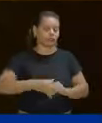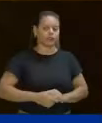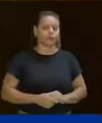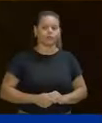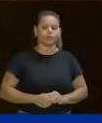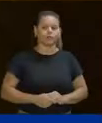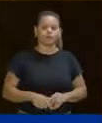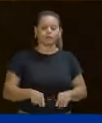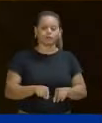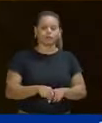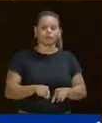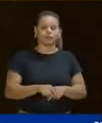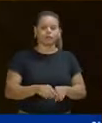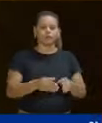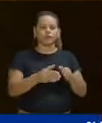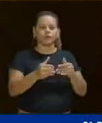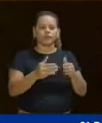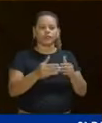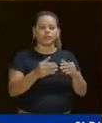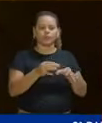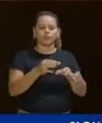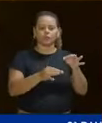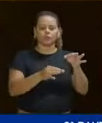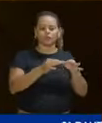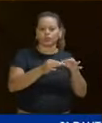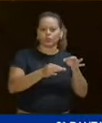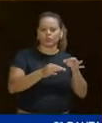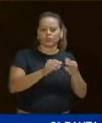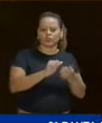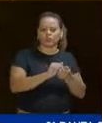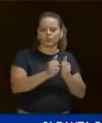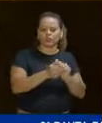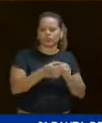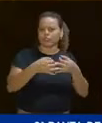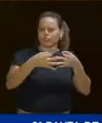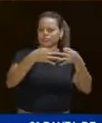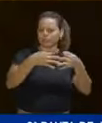medida judicial, tá, adequada